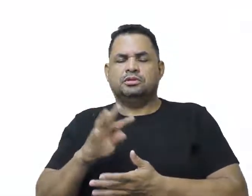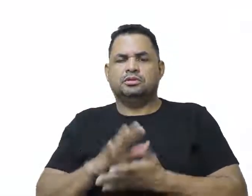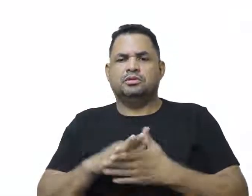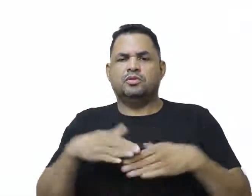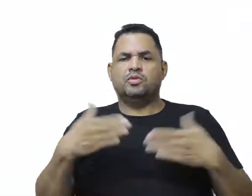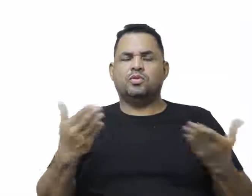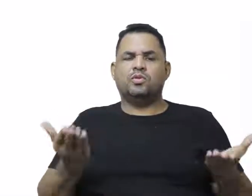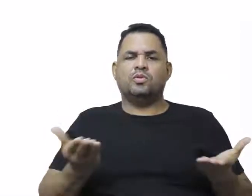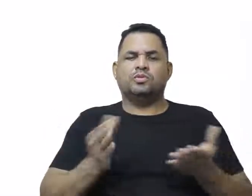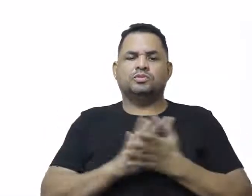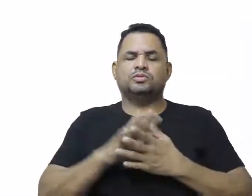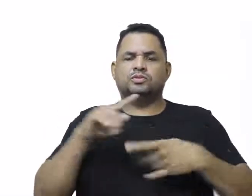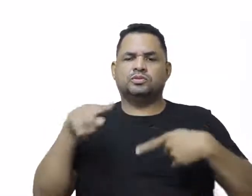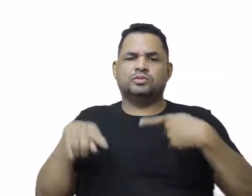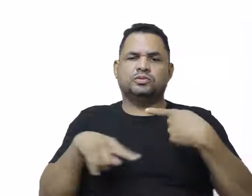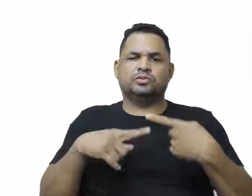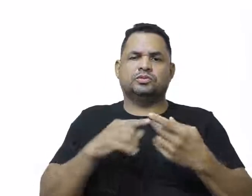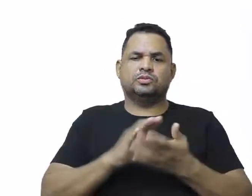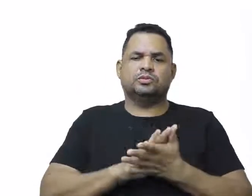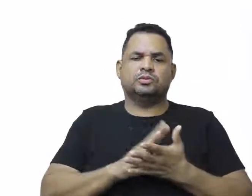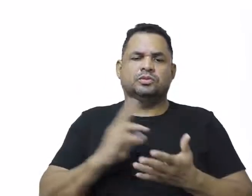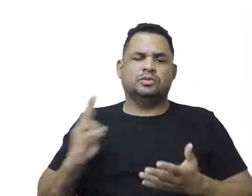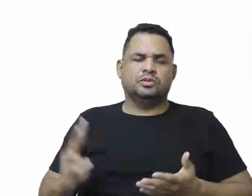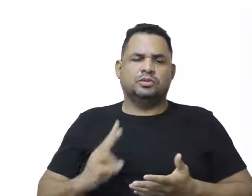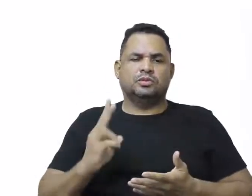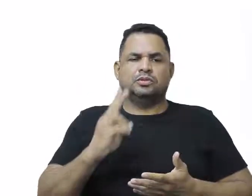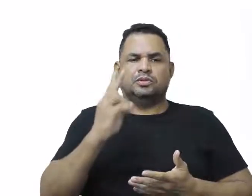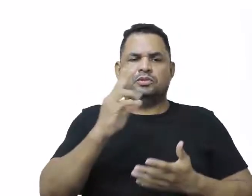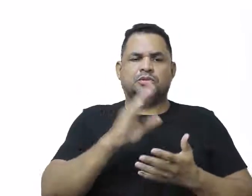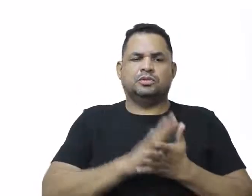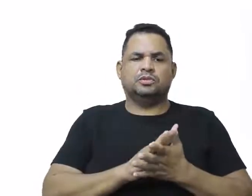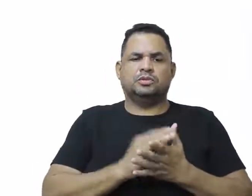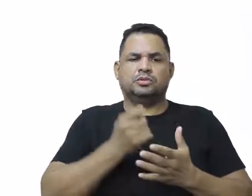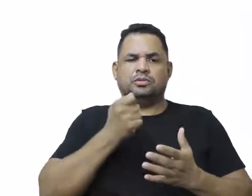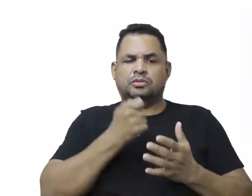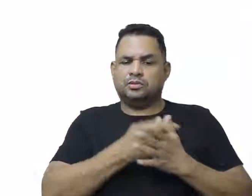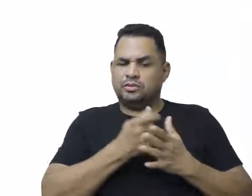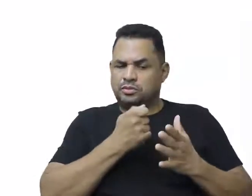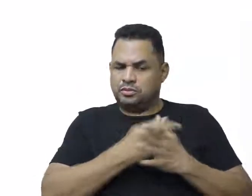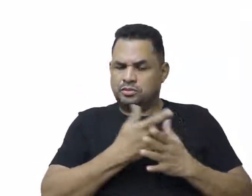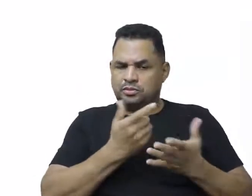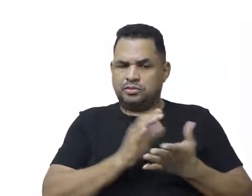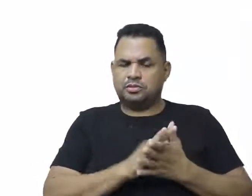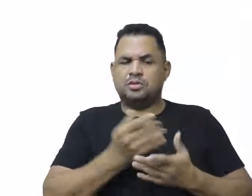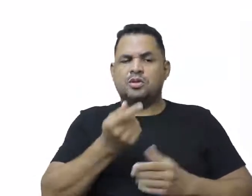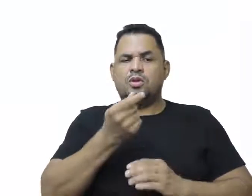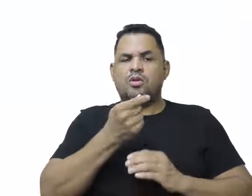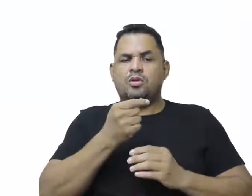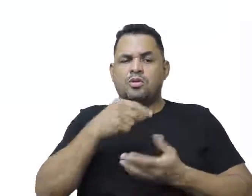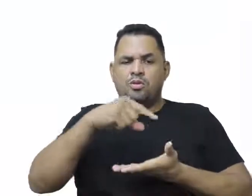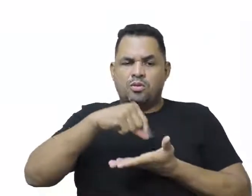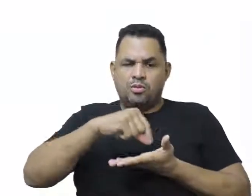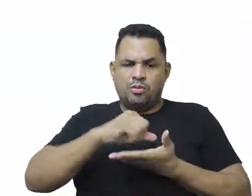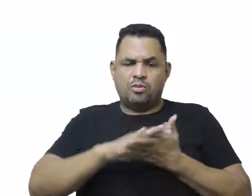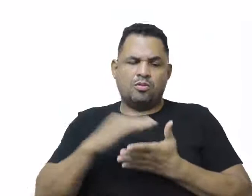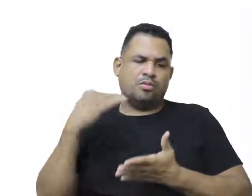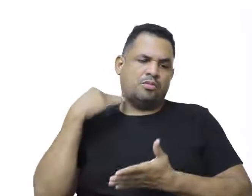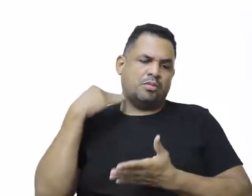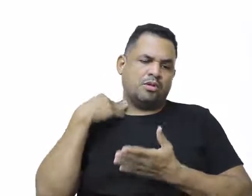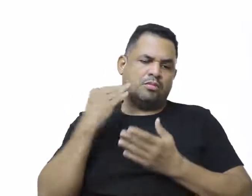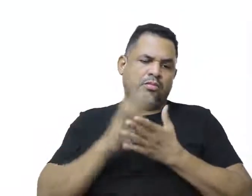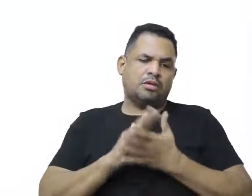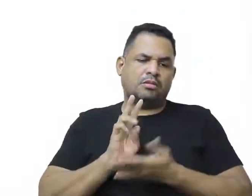hoje o interesse essa valorização e financeirização do Capital né os bancos